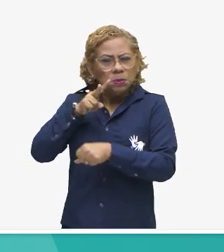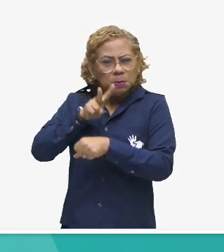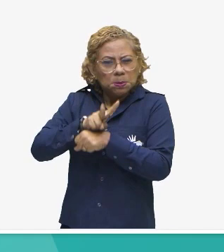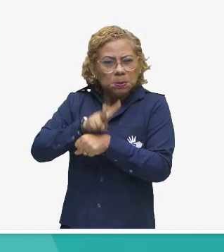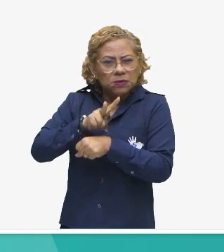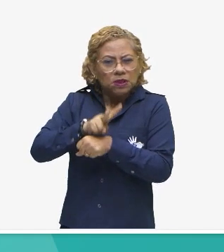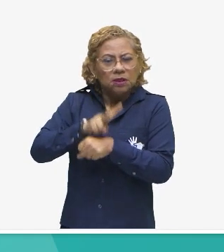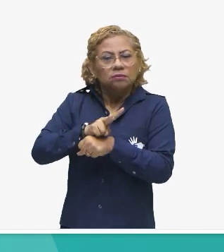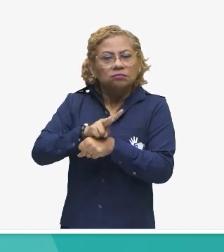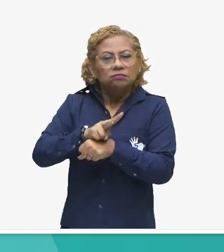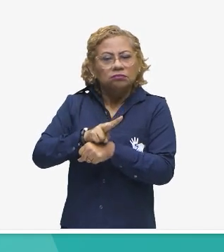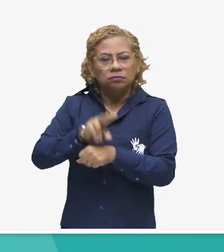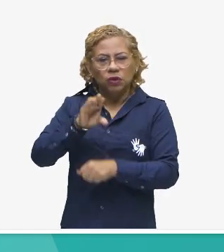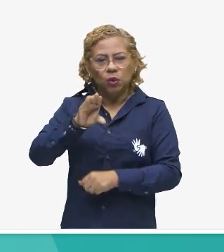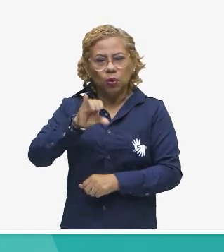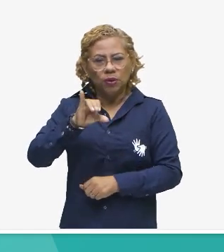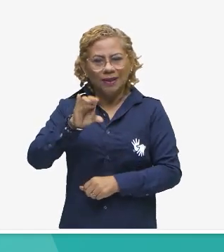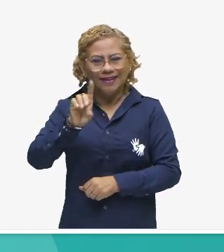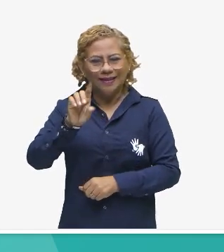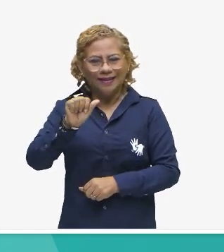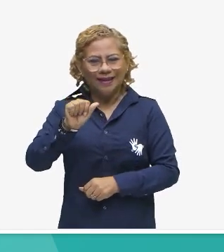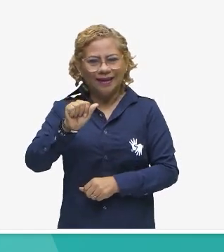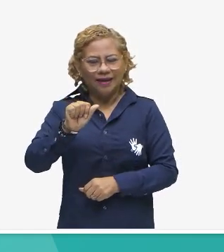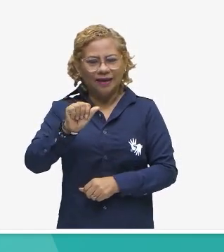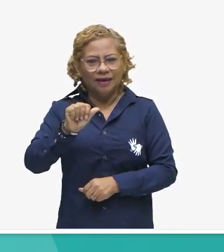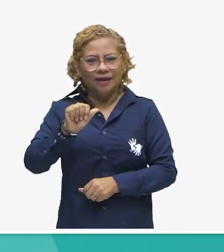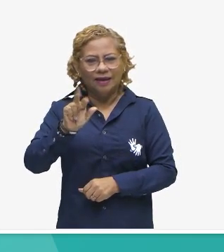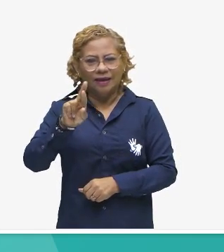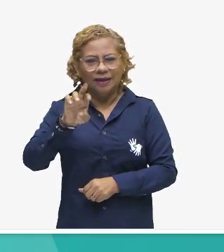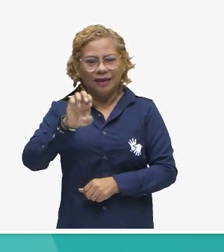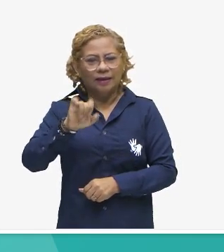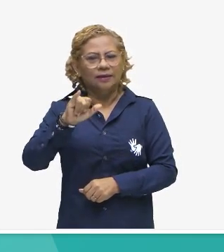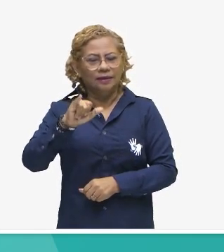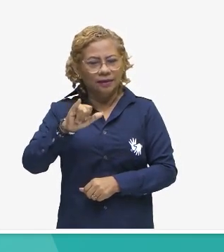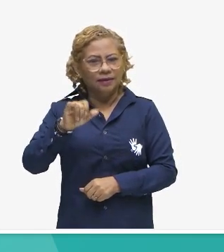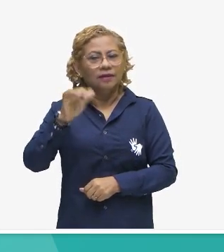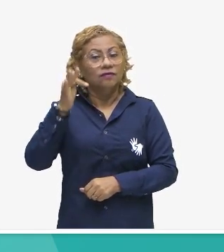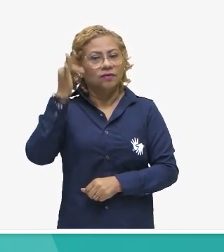exemplos. O ladrão ficará